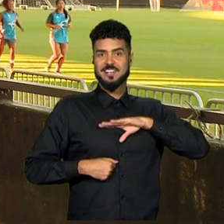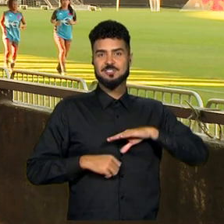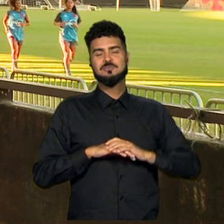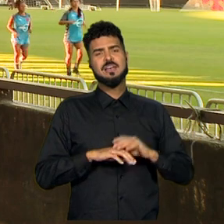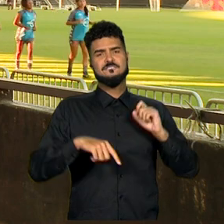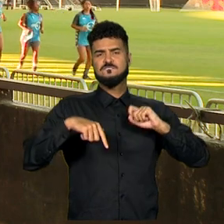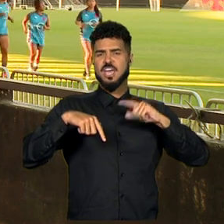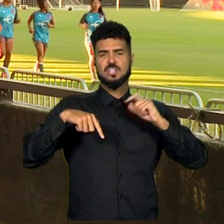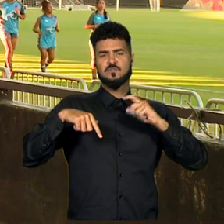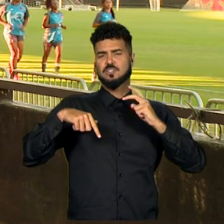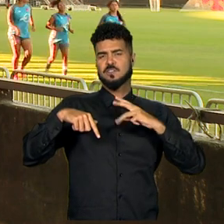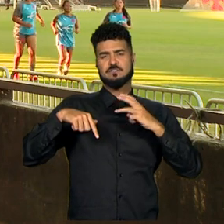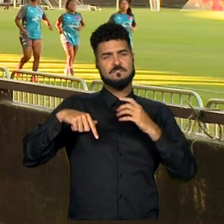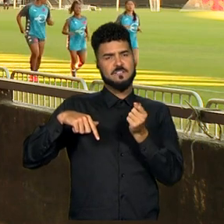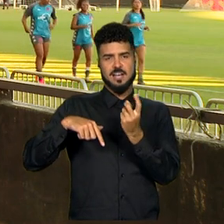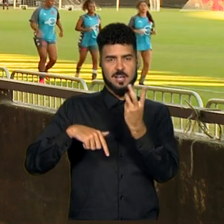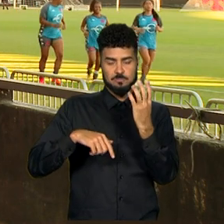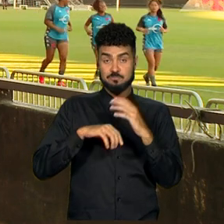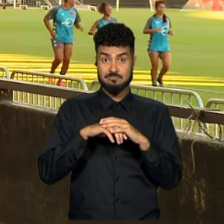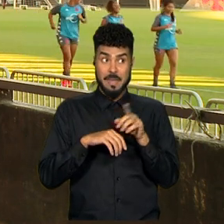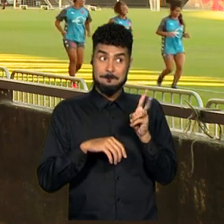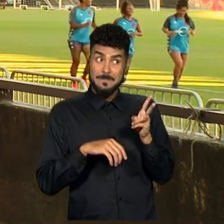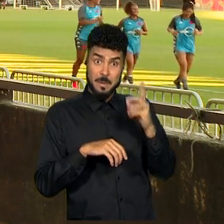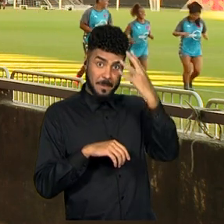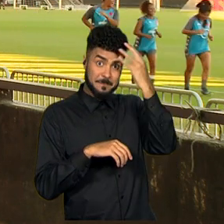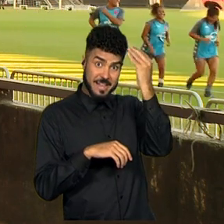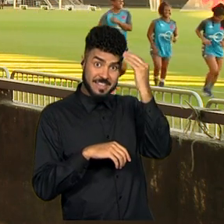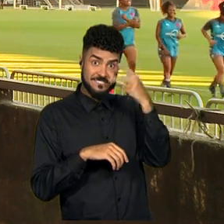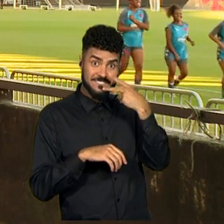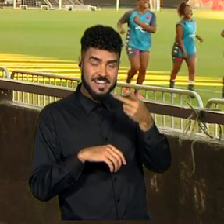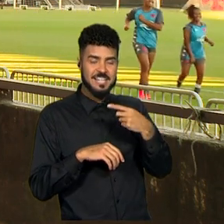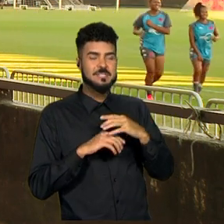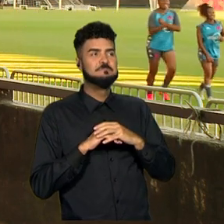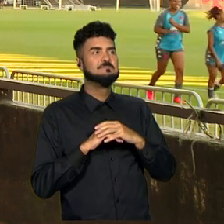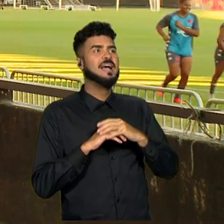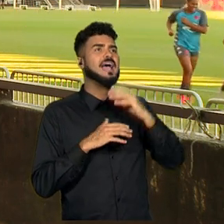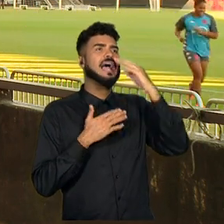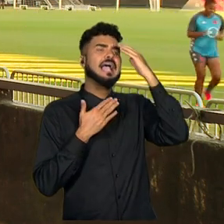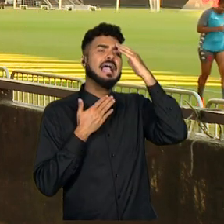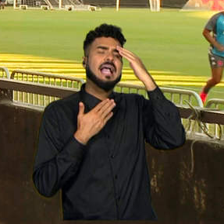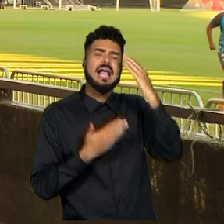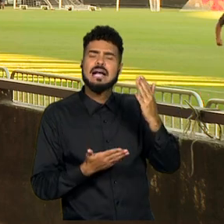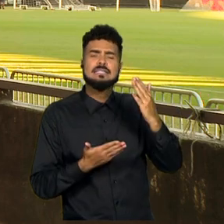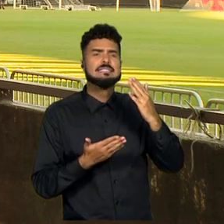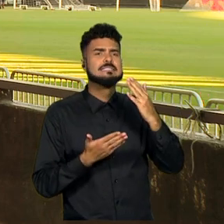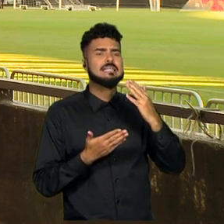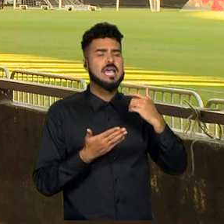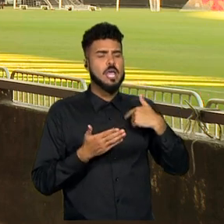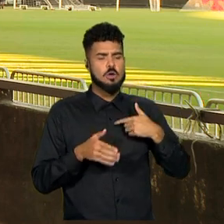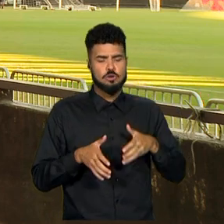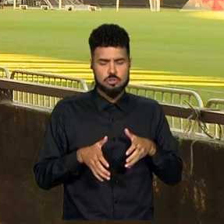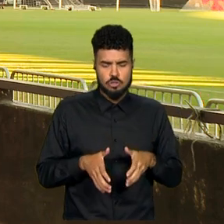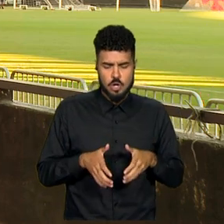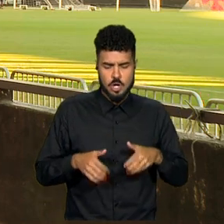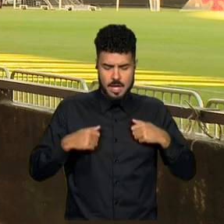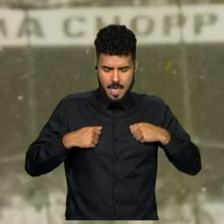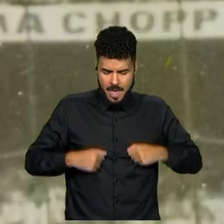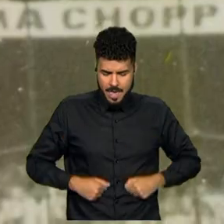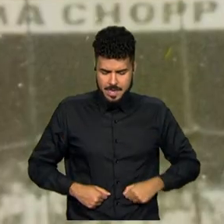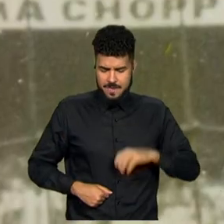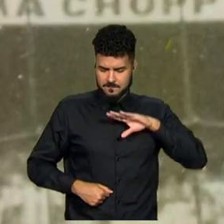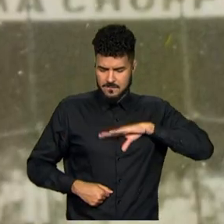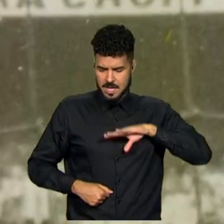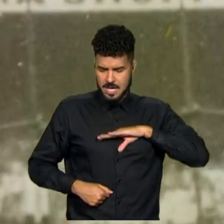gols. E ele mesmo diz que, graças ao seu desempenho com a camisa do